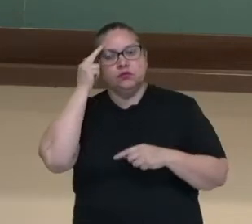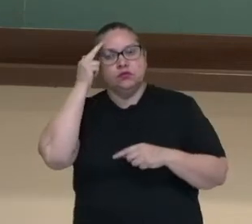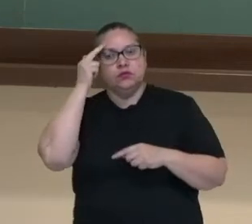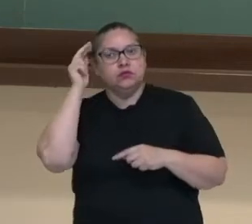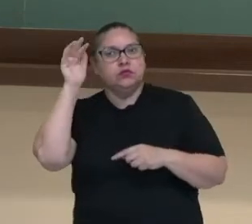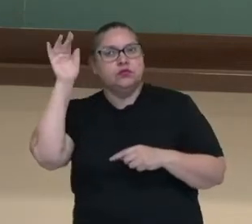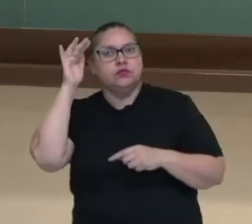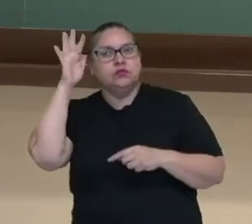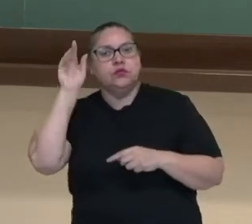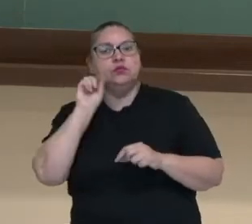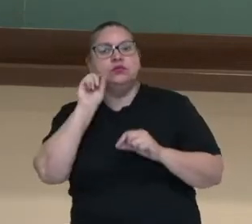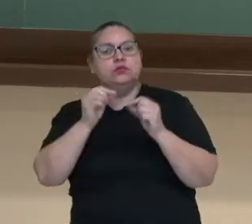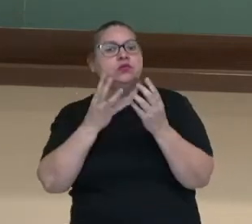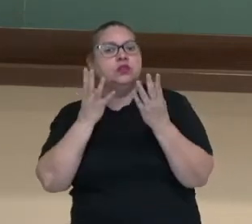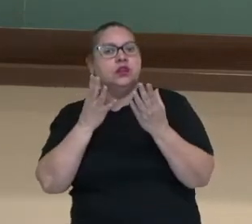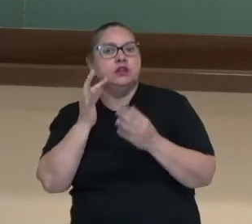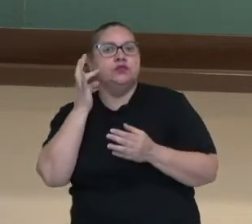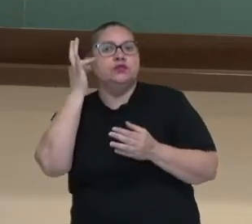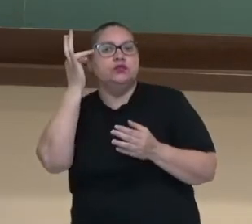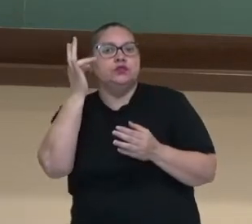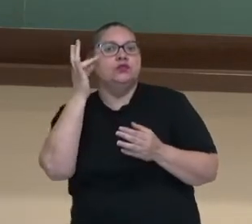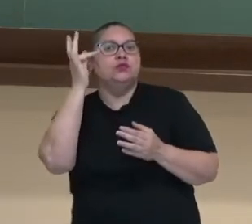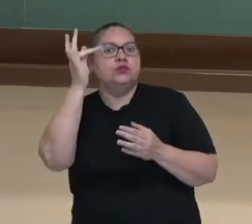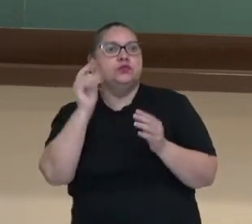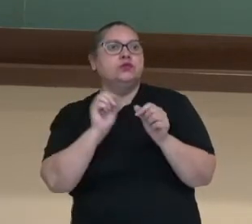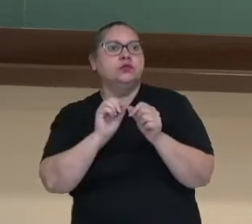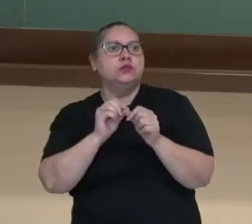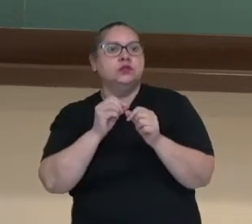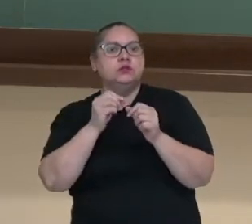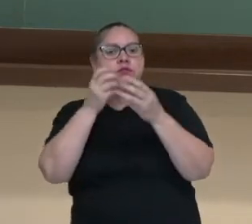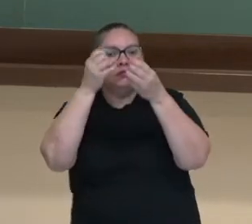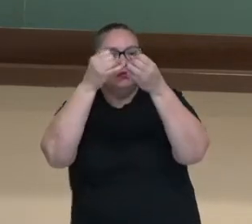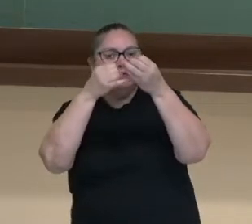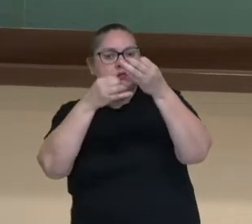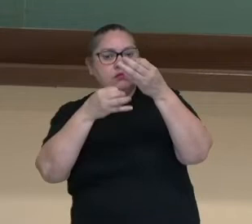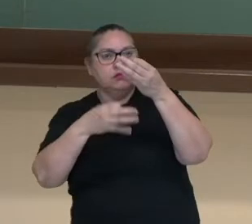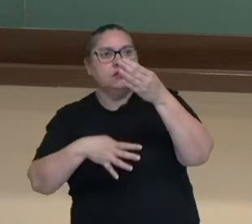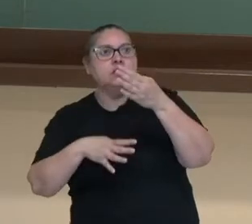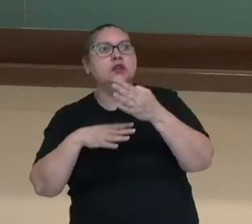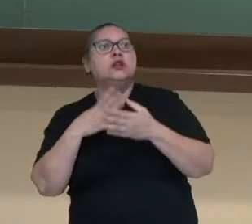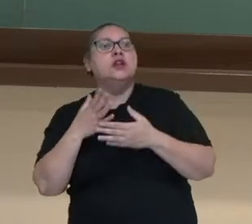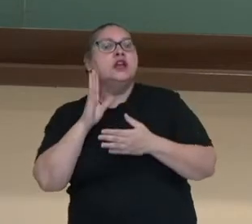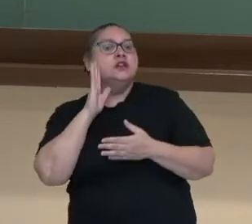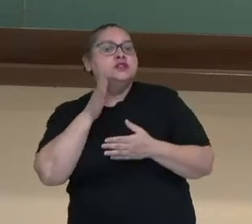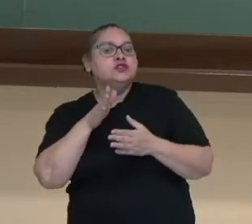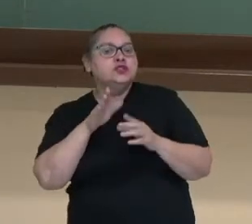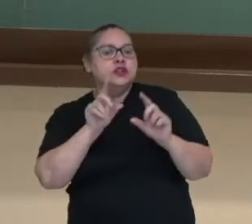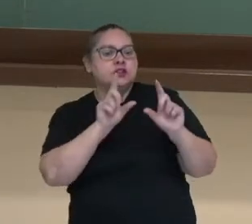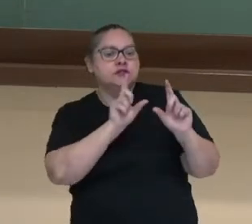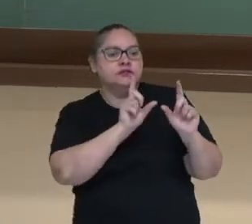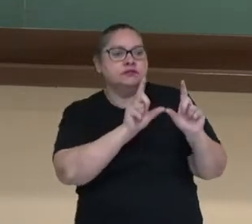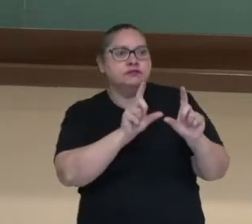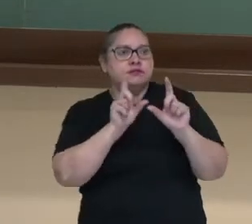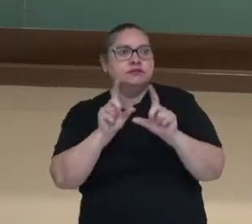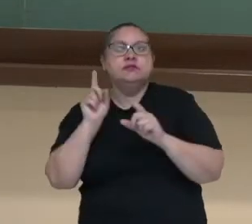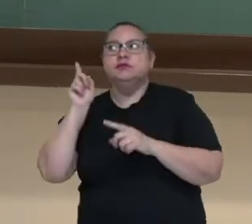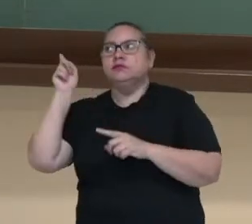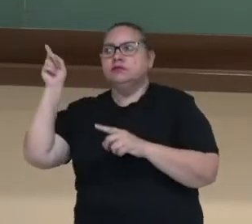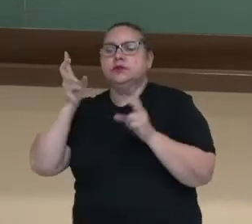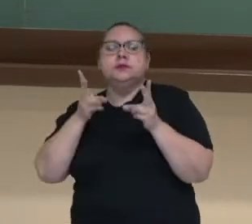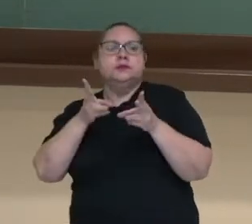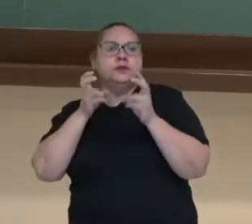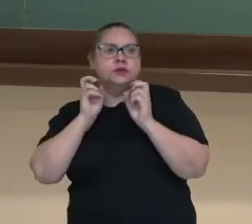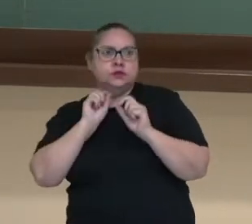né? Sobre o que quer ser e por aí discorre dessa maneira. Já na tirinha,